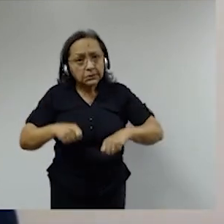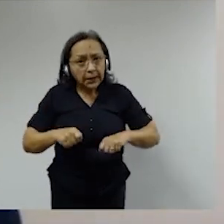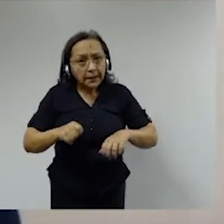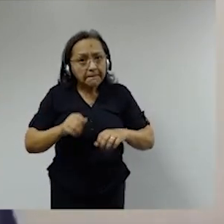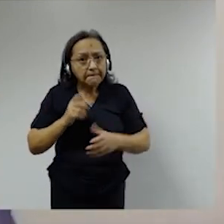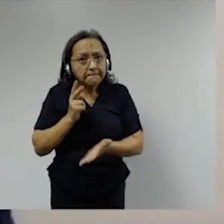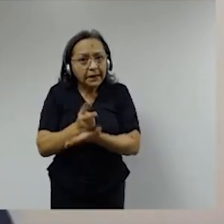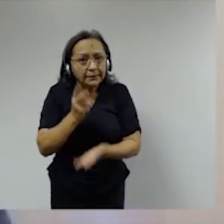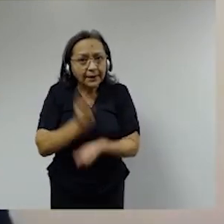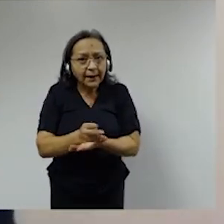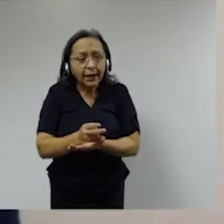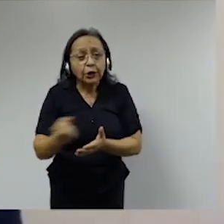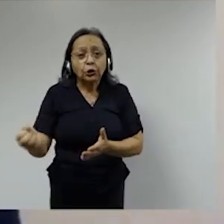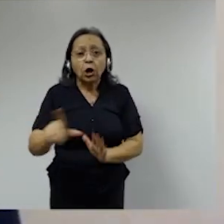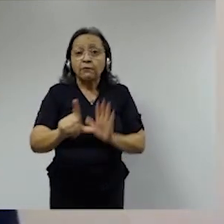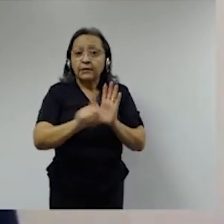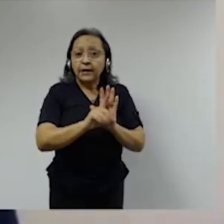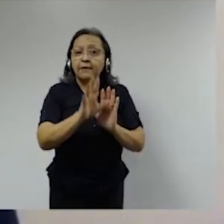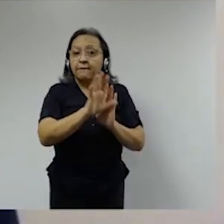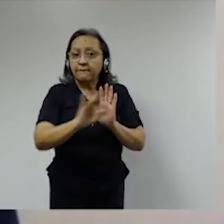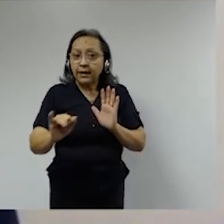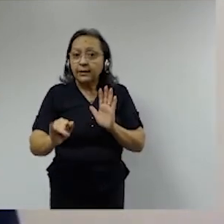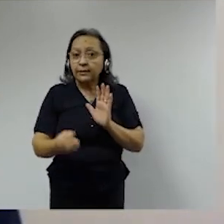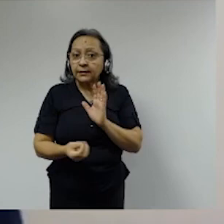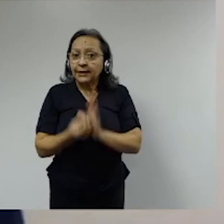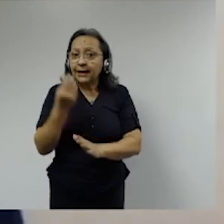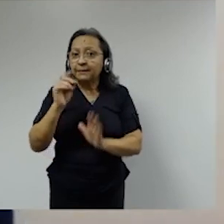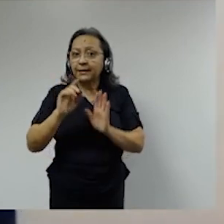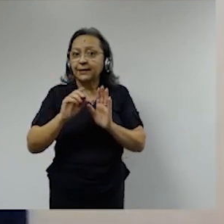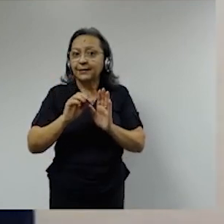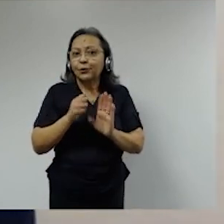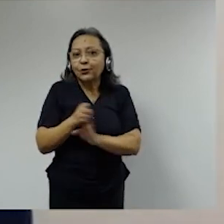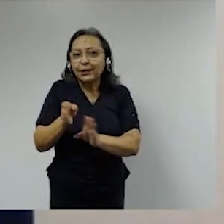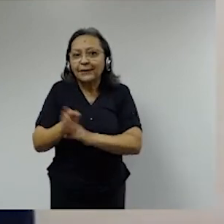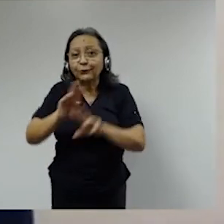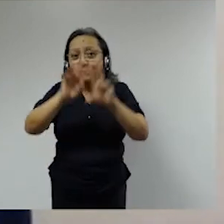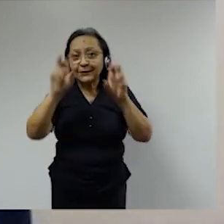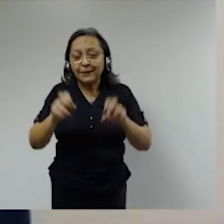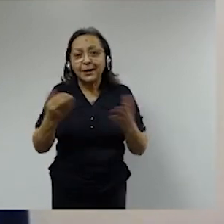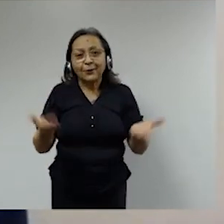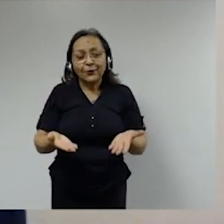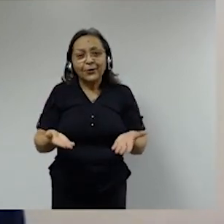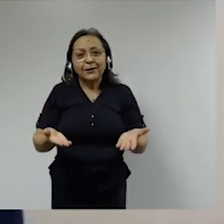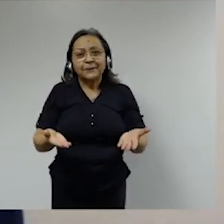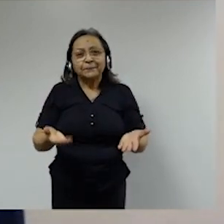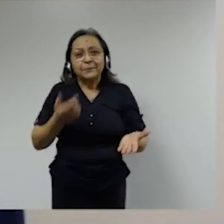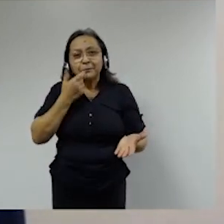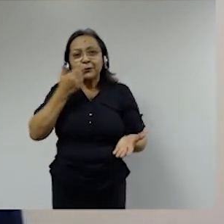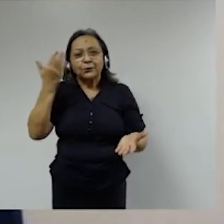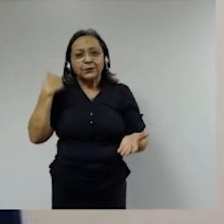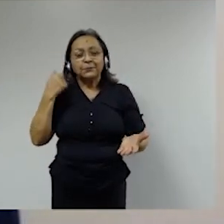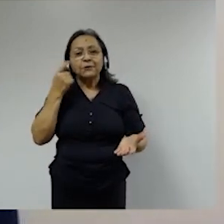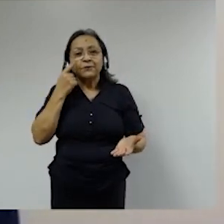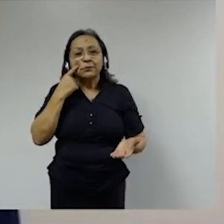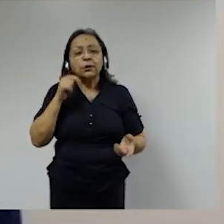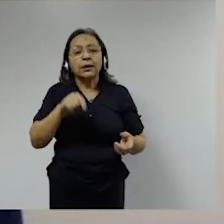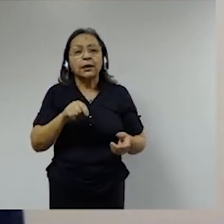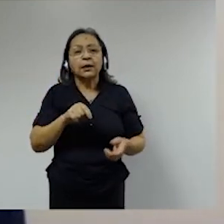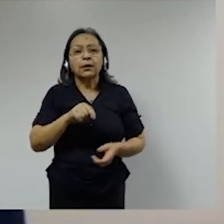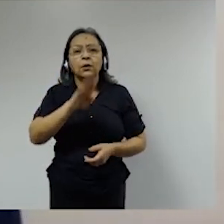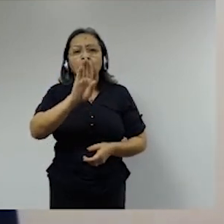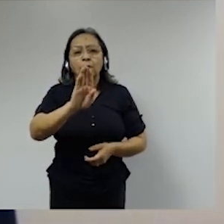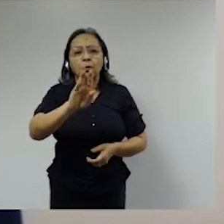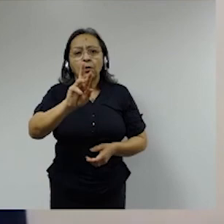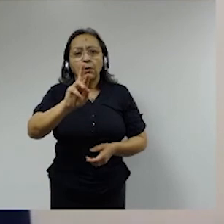quadro? Nova legislação virá disciplinando o tema? Nós vimos agora, sábado último, o que eles chamaram de break do